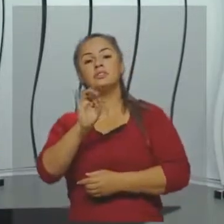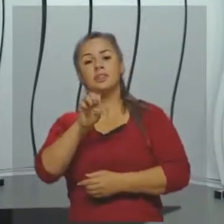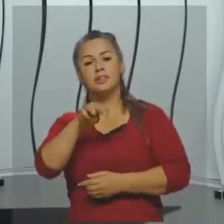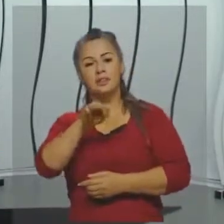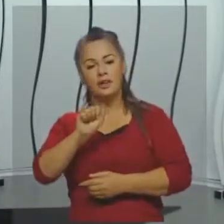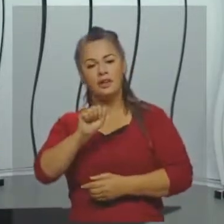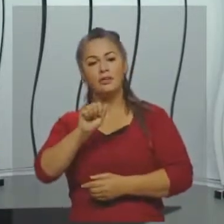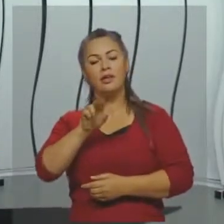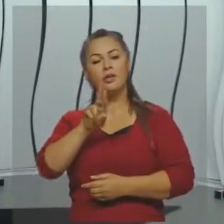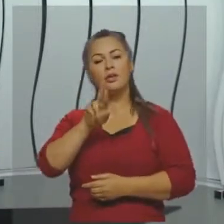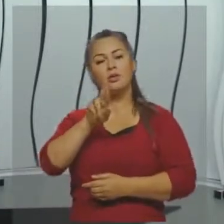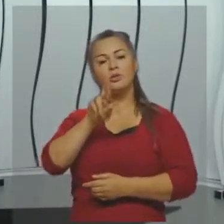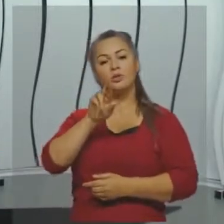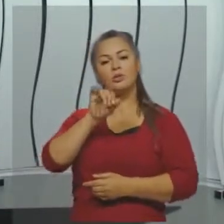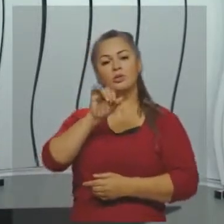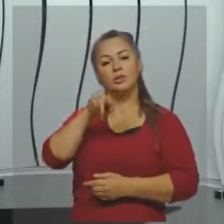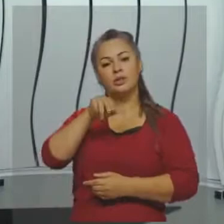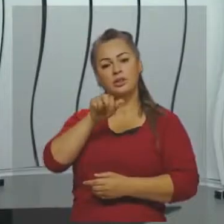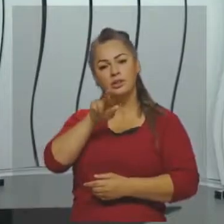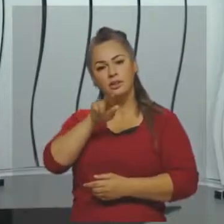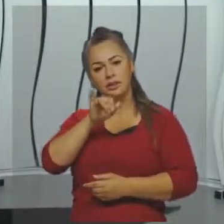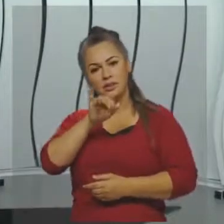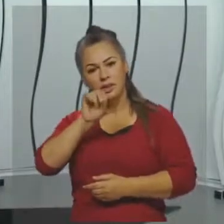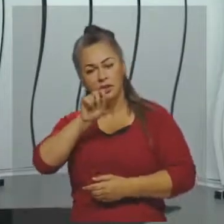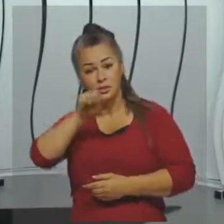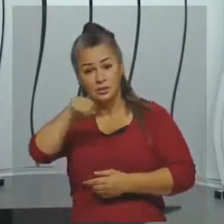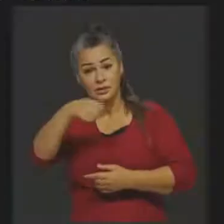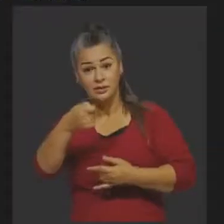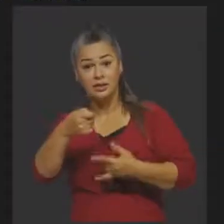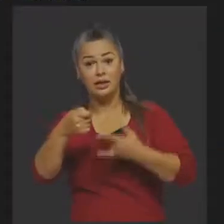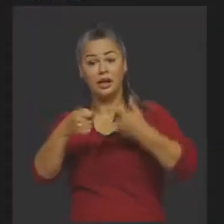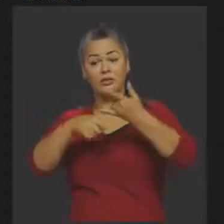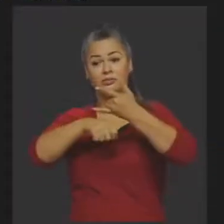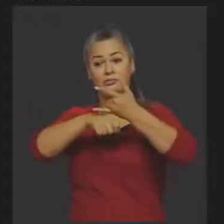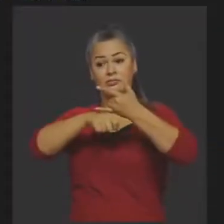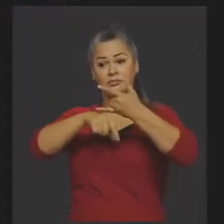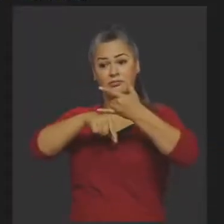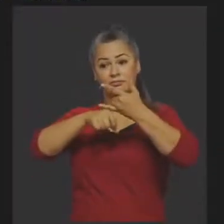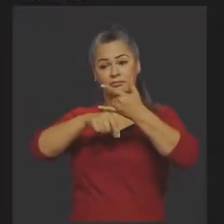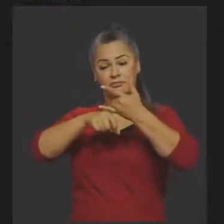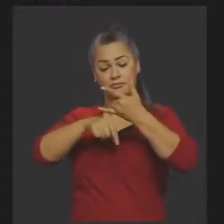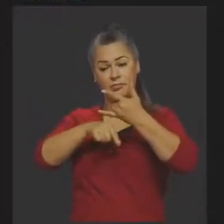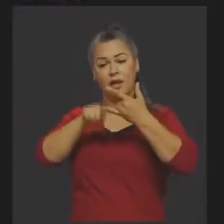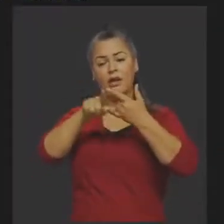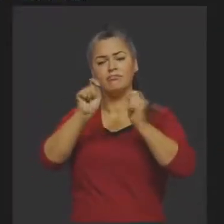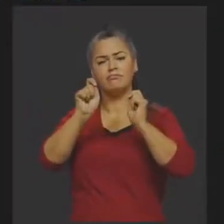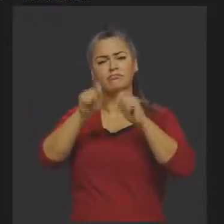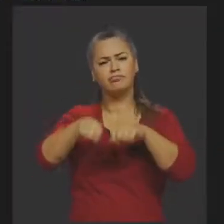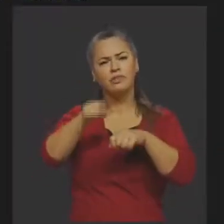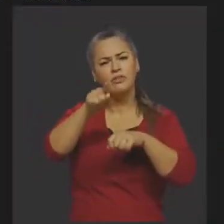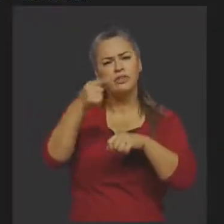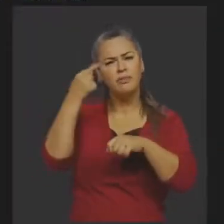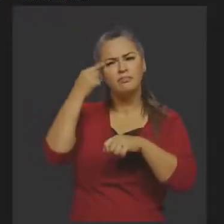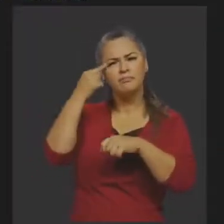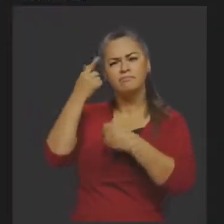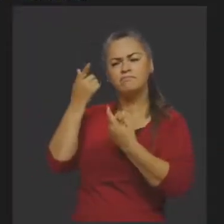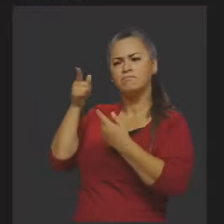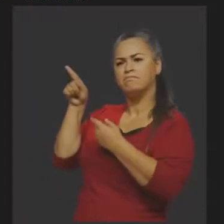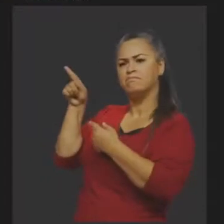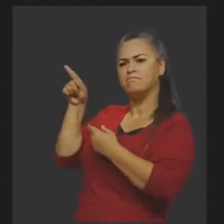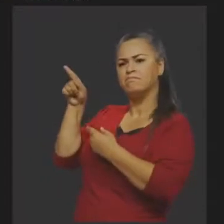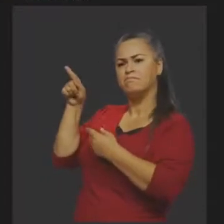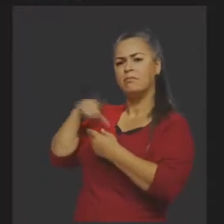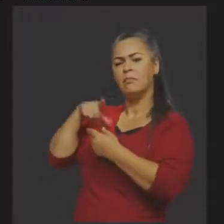Quais são os principais objetivos desta aula? Permitir que você, aluno, consiga identificar os órgãos